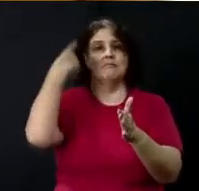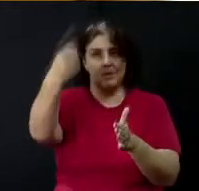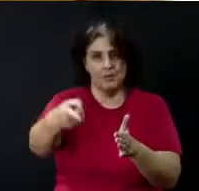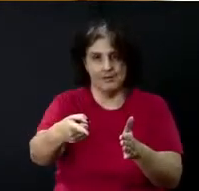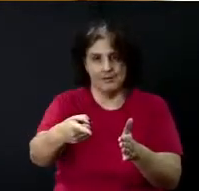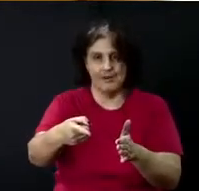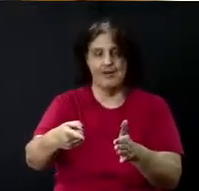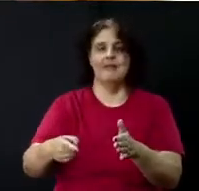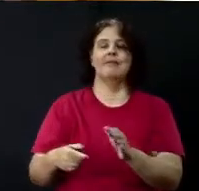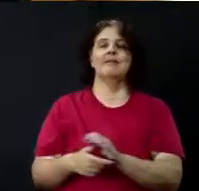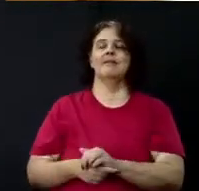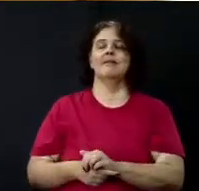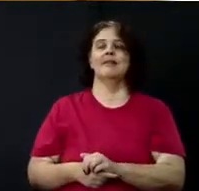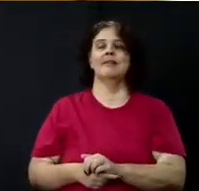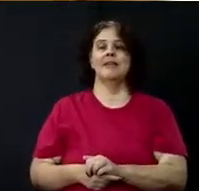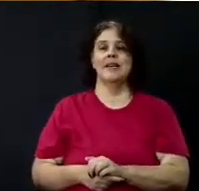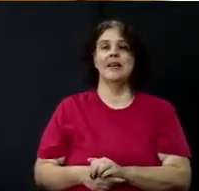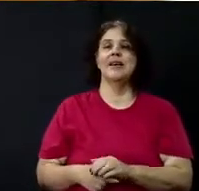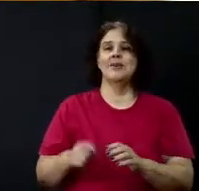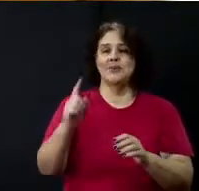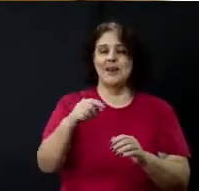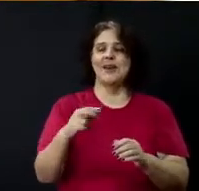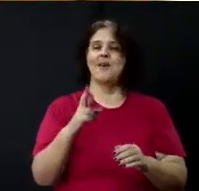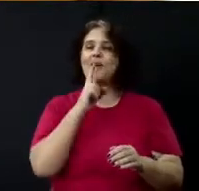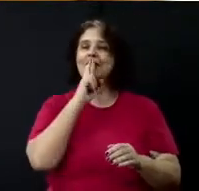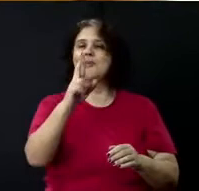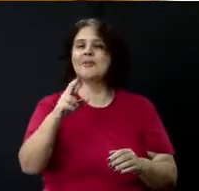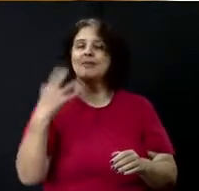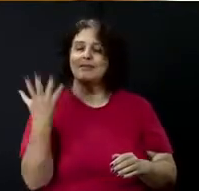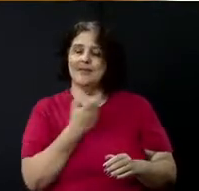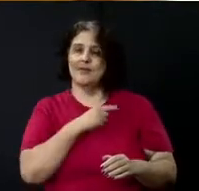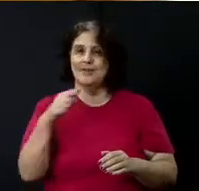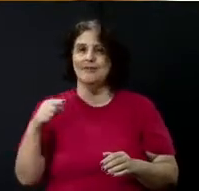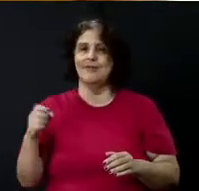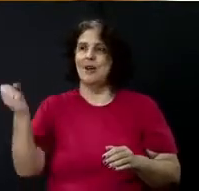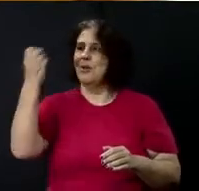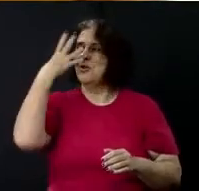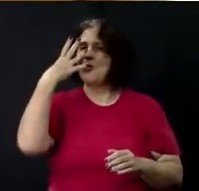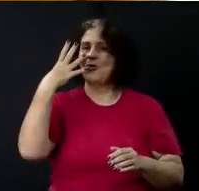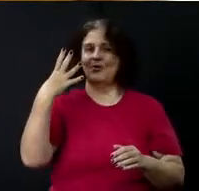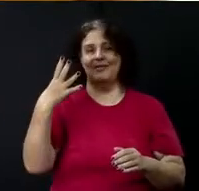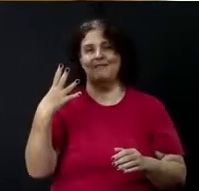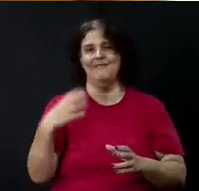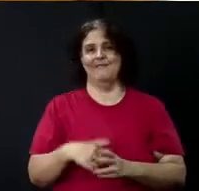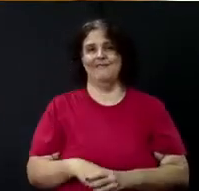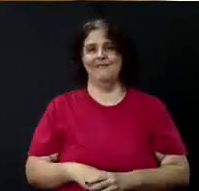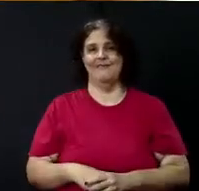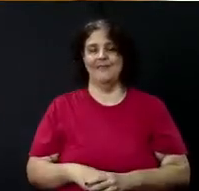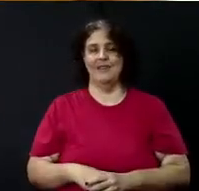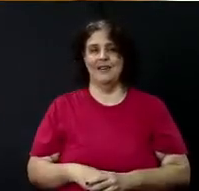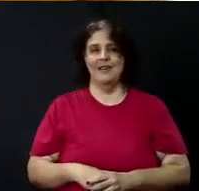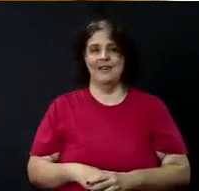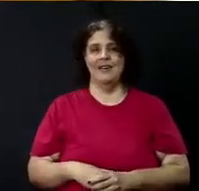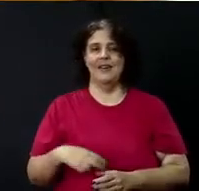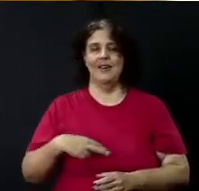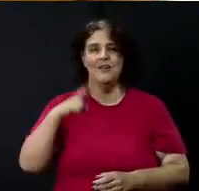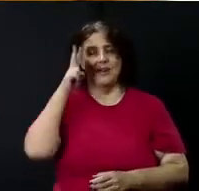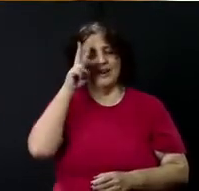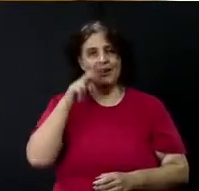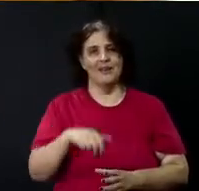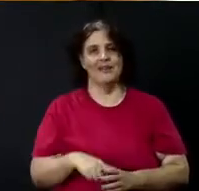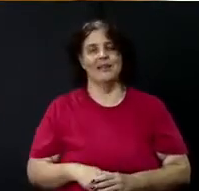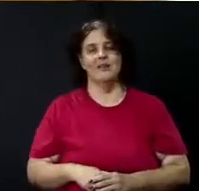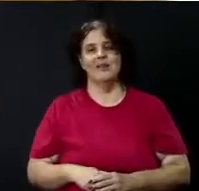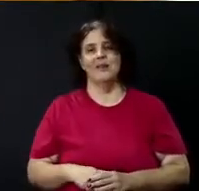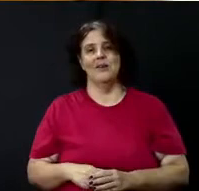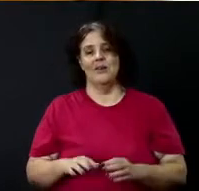Clareza, luz, vivacidade. Quero concluir essa meditação então relembrando. Eu falei de um